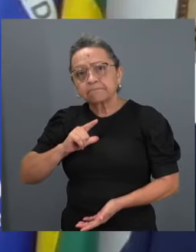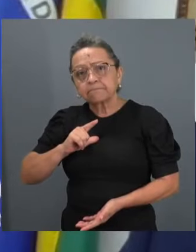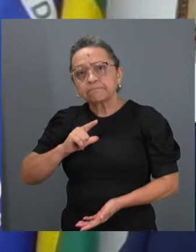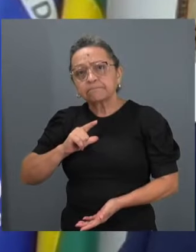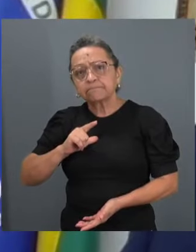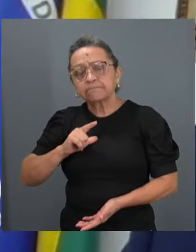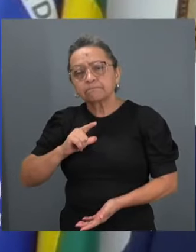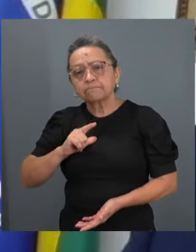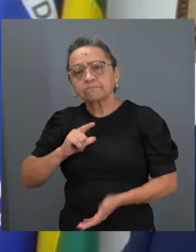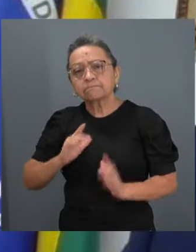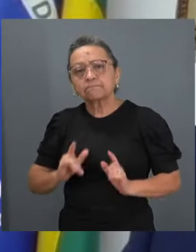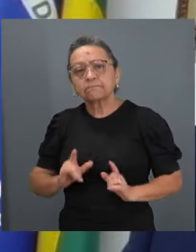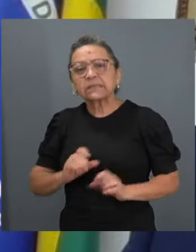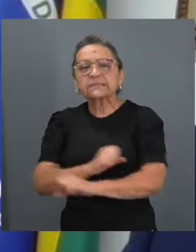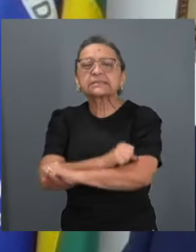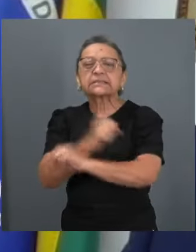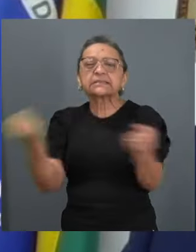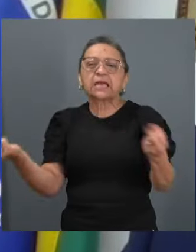cadeia